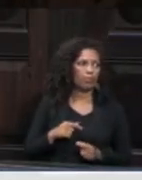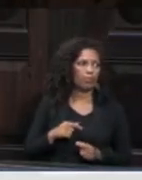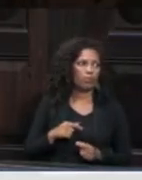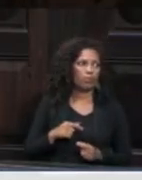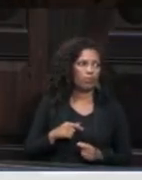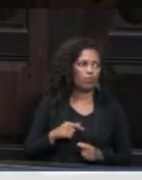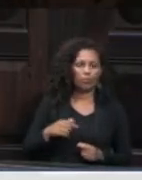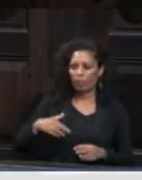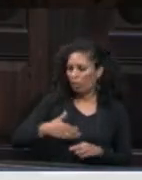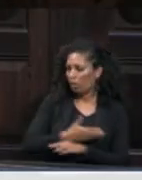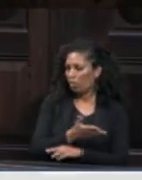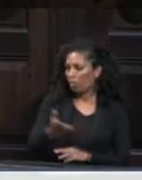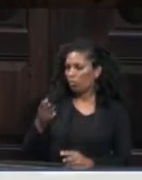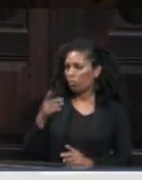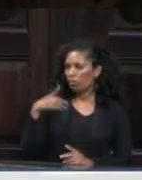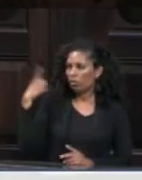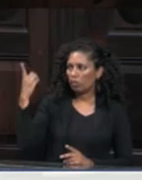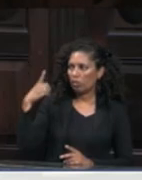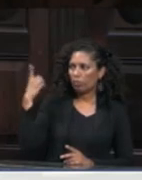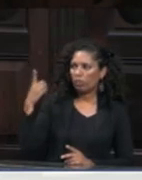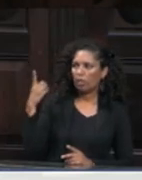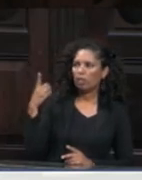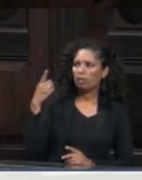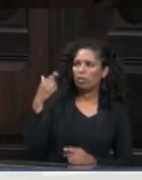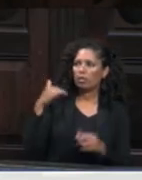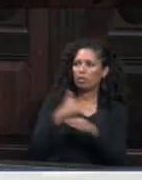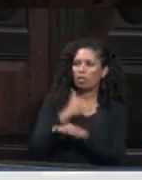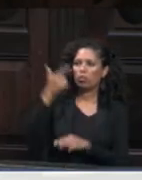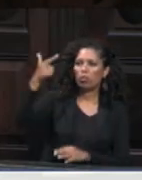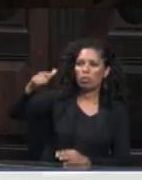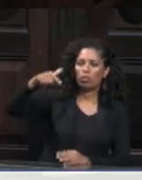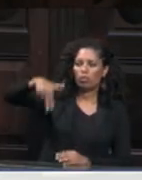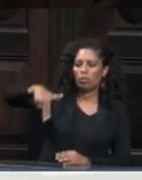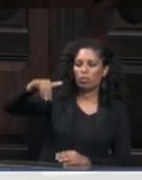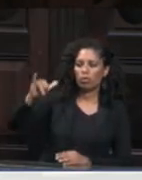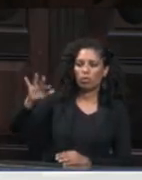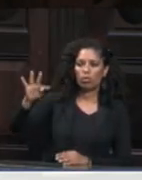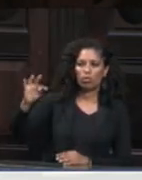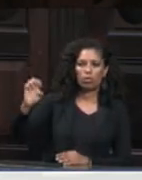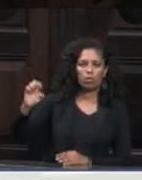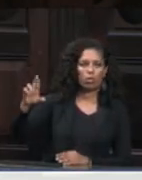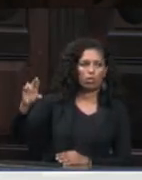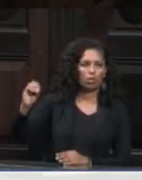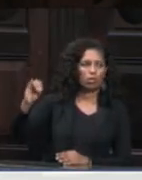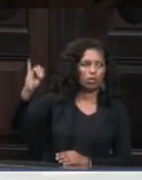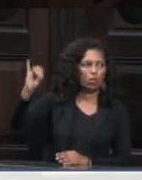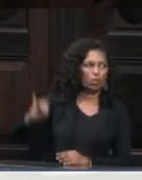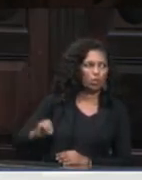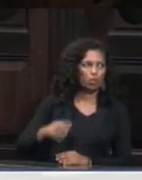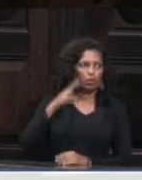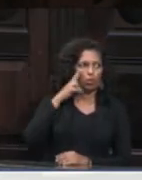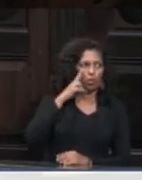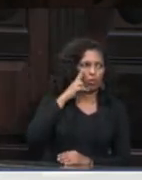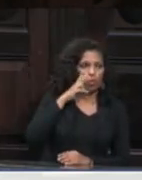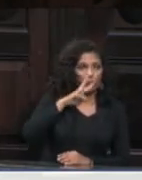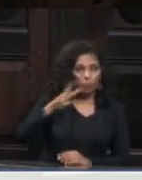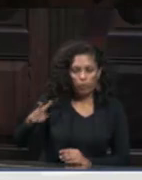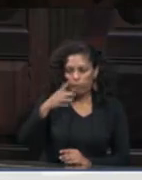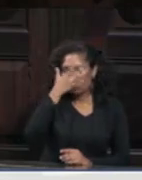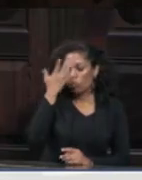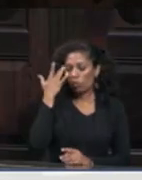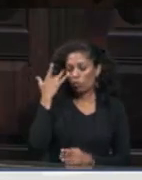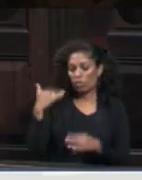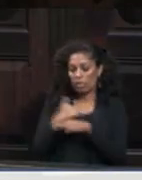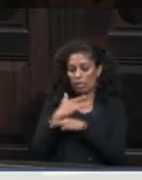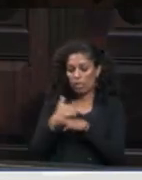deputado Coronel Salema. Cidade de Niterói. O que mais eu encontrei foi maricaense, buscando um atendimento para o seu filho,